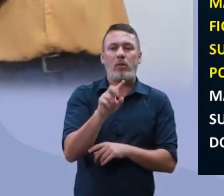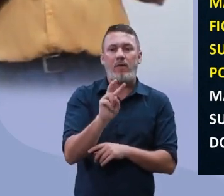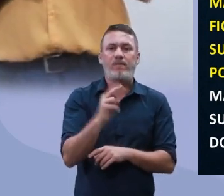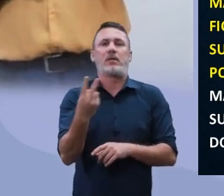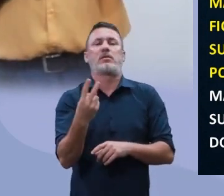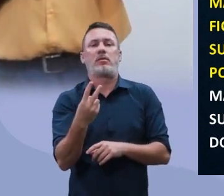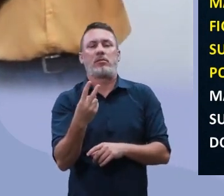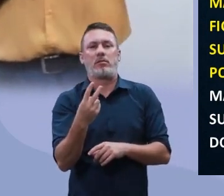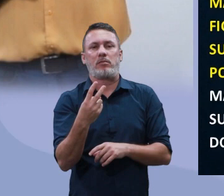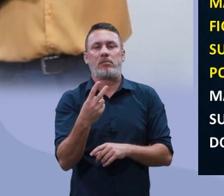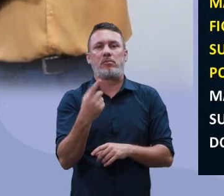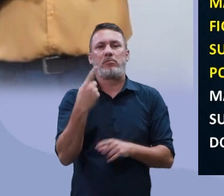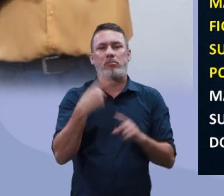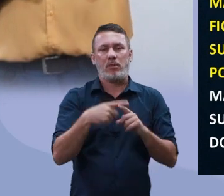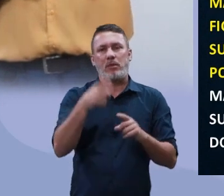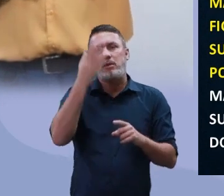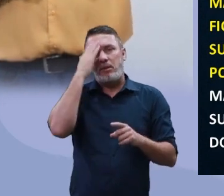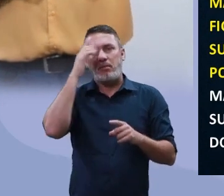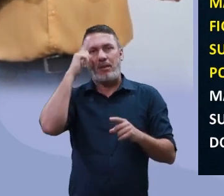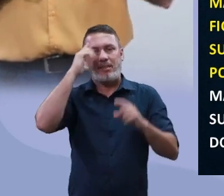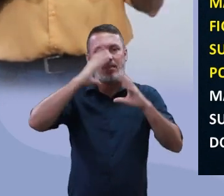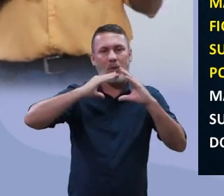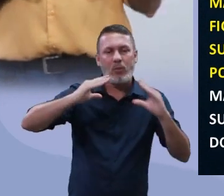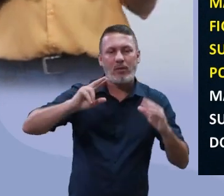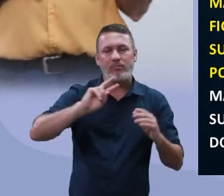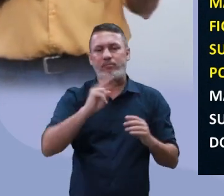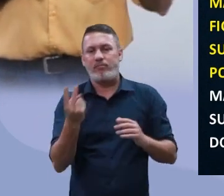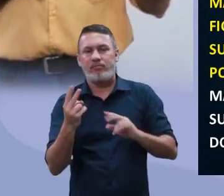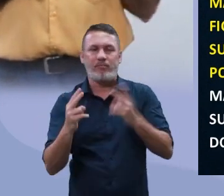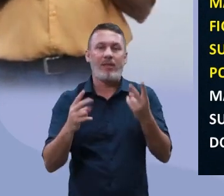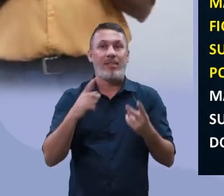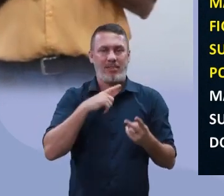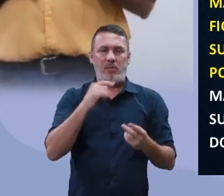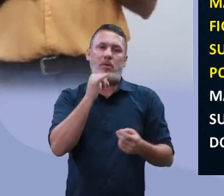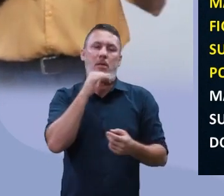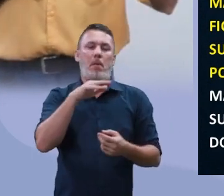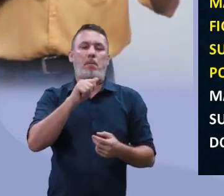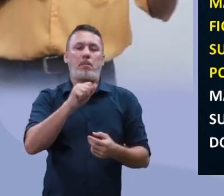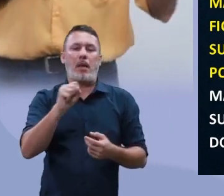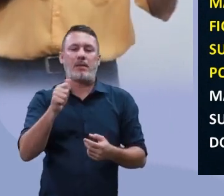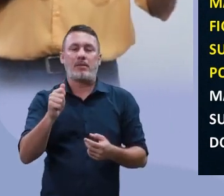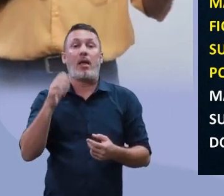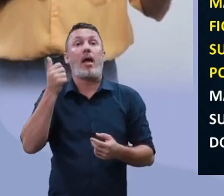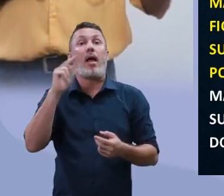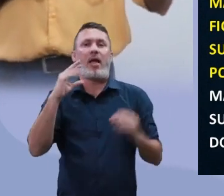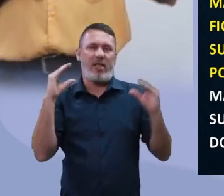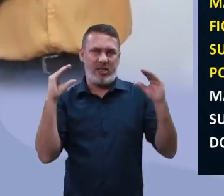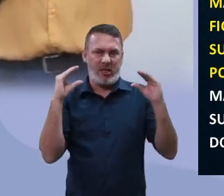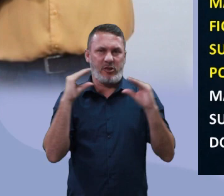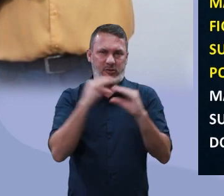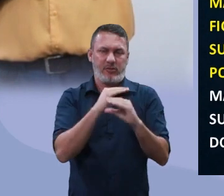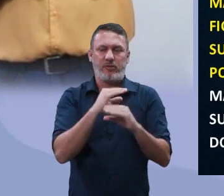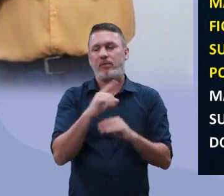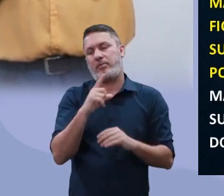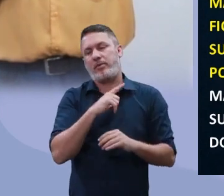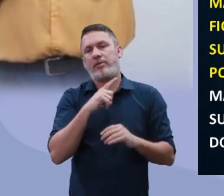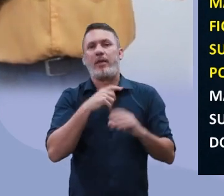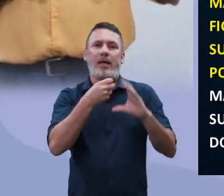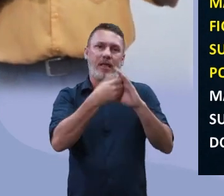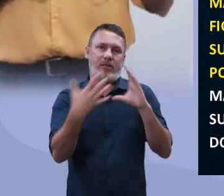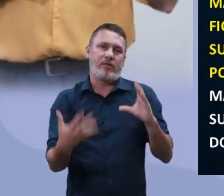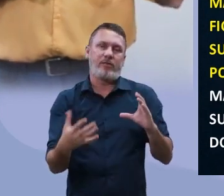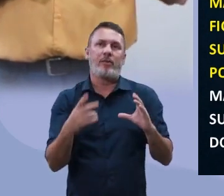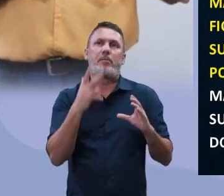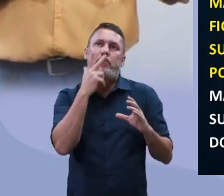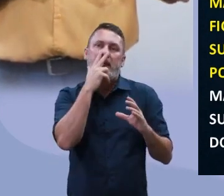de forma bem tranquila, nós entendemos que quando você tem uma massa de ar quente, essa massa de ar quente, ela tem, né,